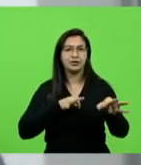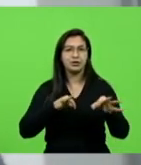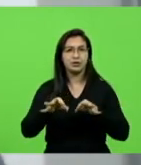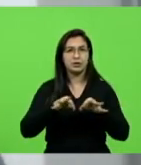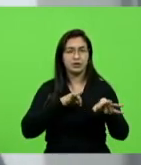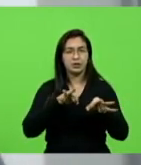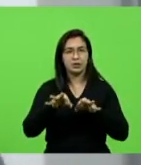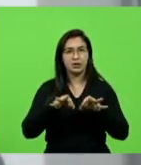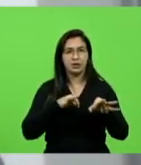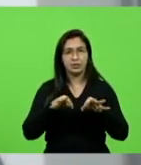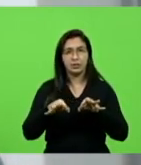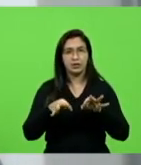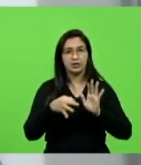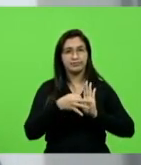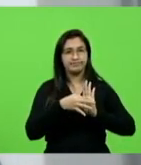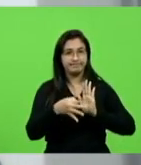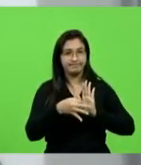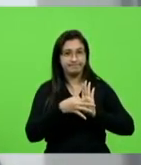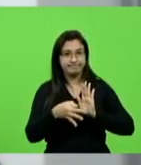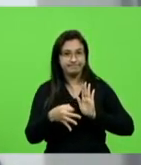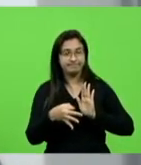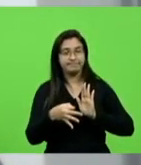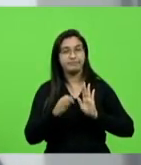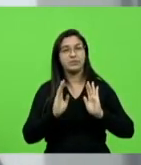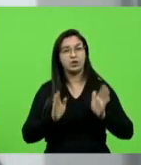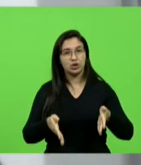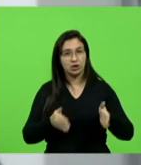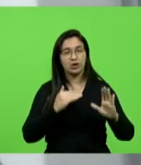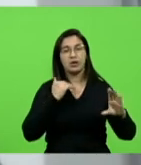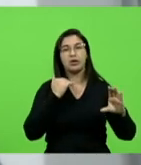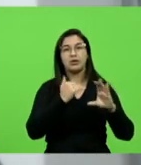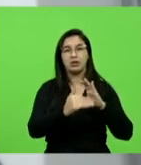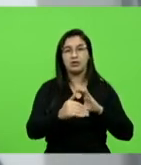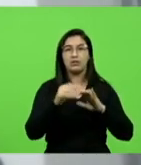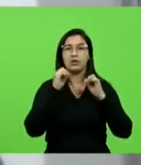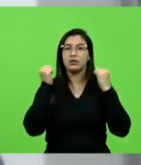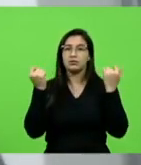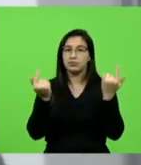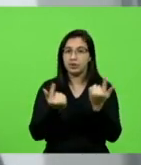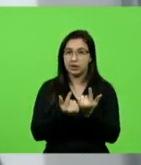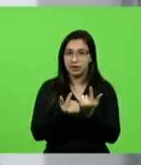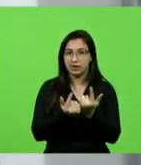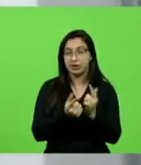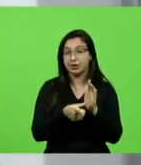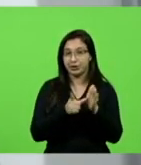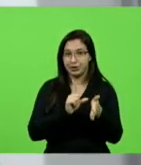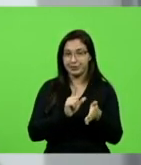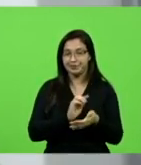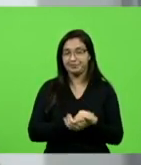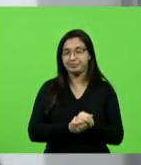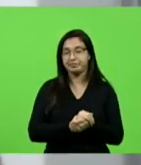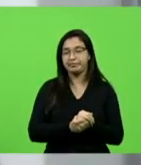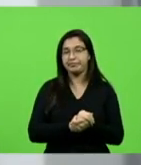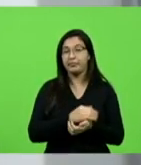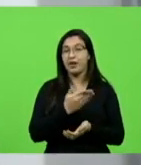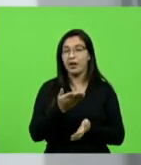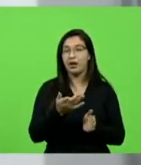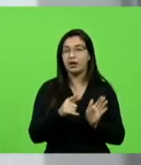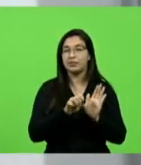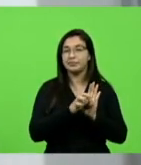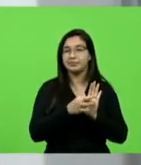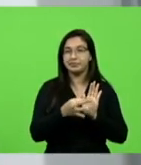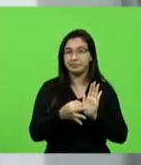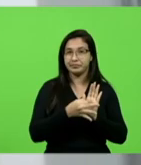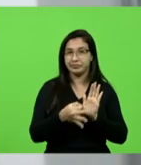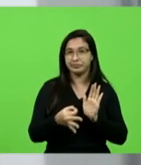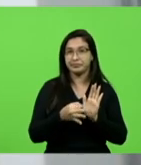elaboramos um parecer, o qual já foi enviado a esta casa, né? Esse parecer, ele passou